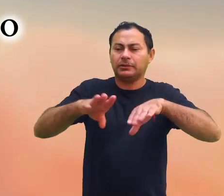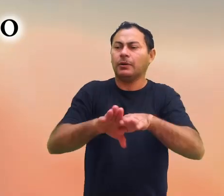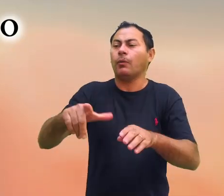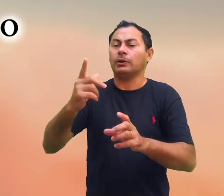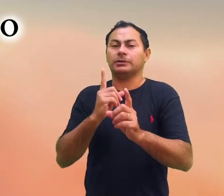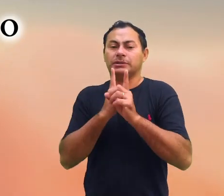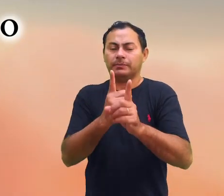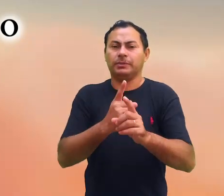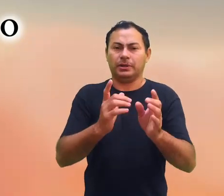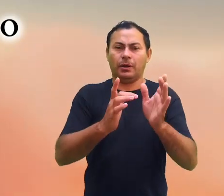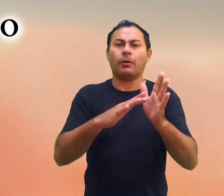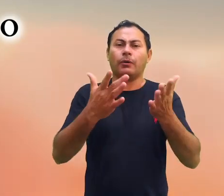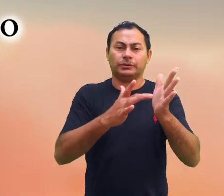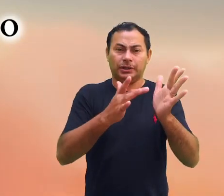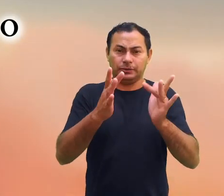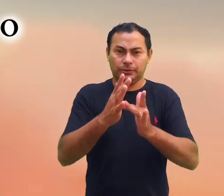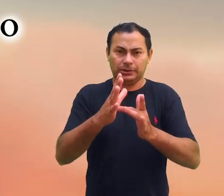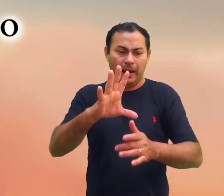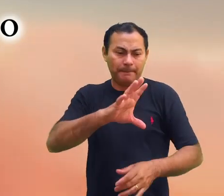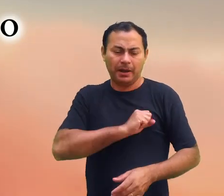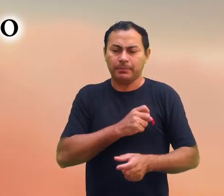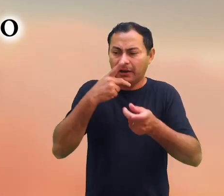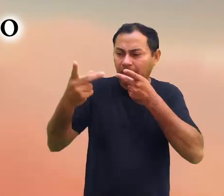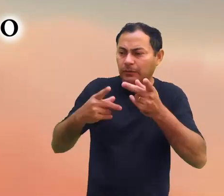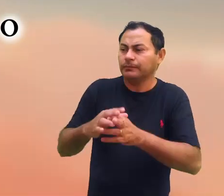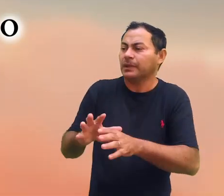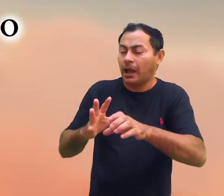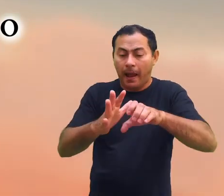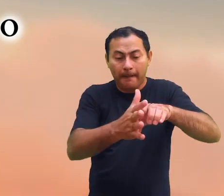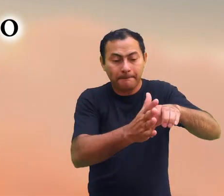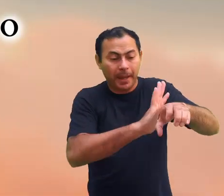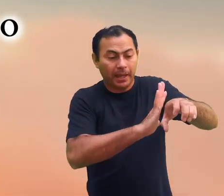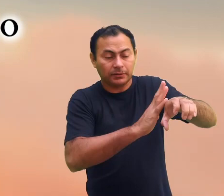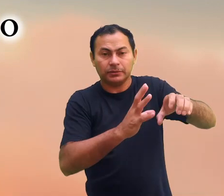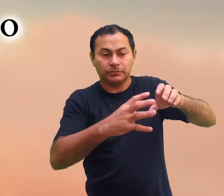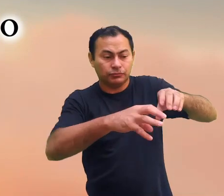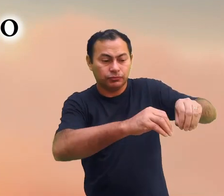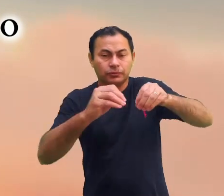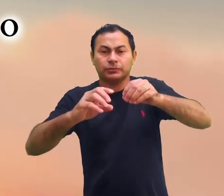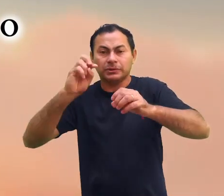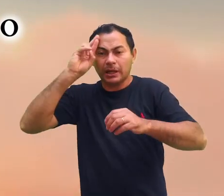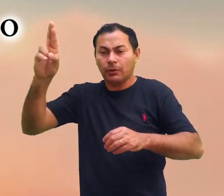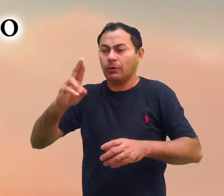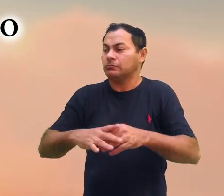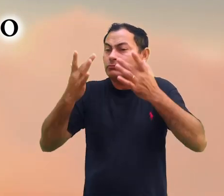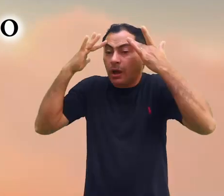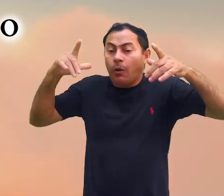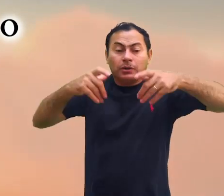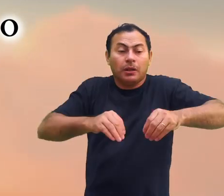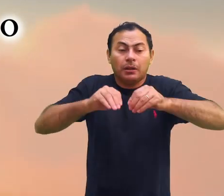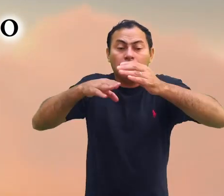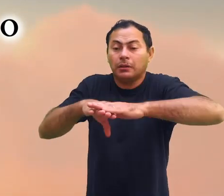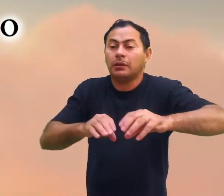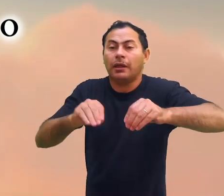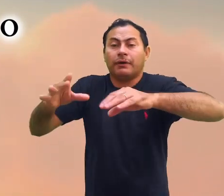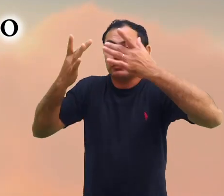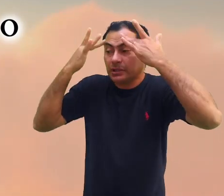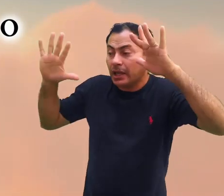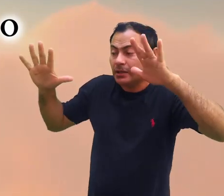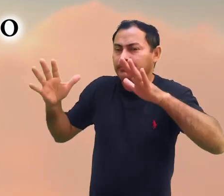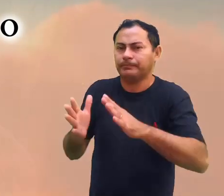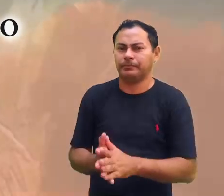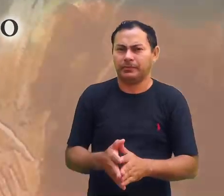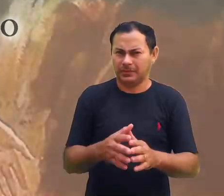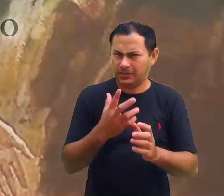outro discípulo, aquele a quem Jesus amava, e disse: Tiraram o Senhor do sepulcro e não sabemos onde